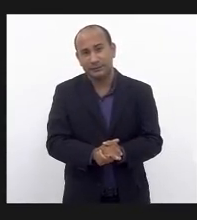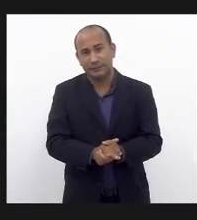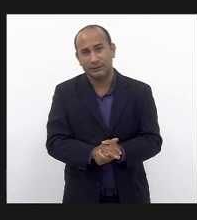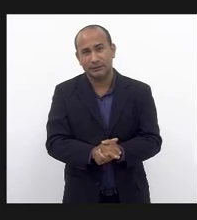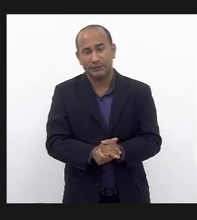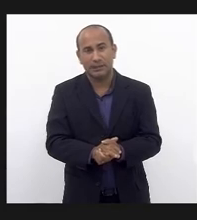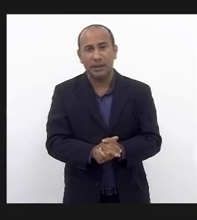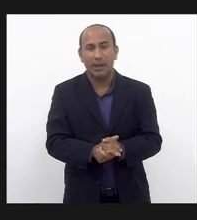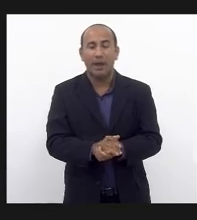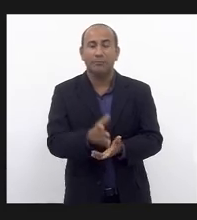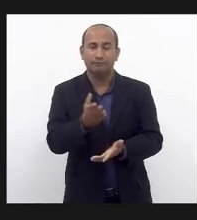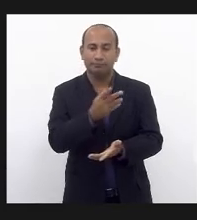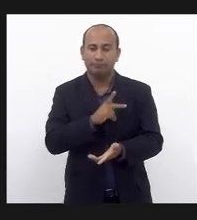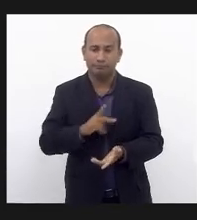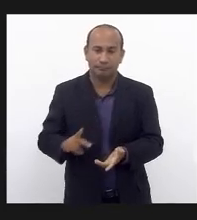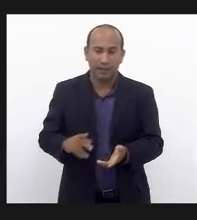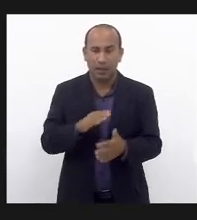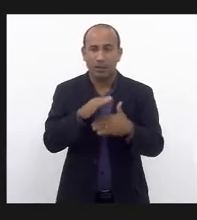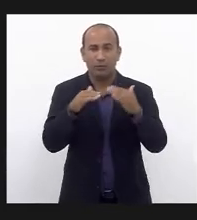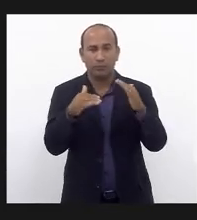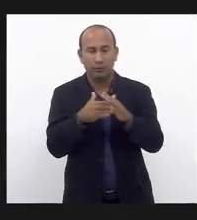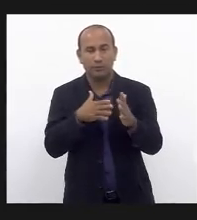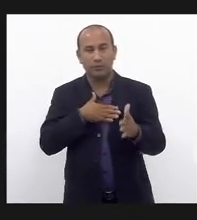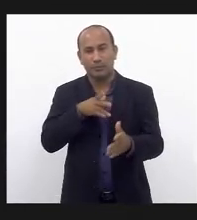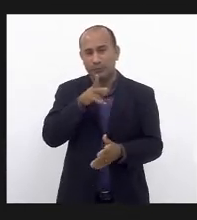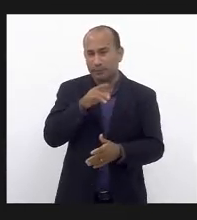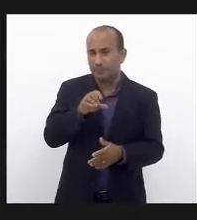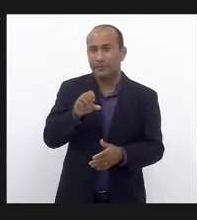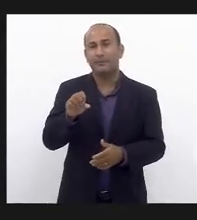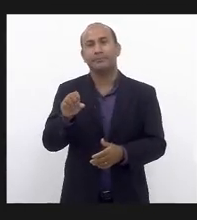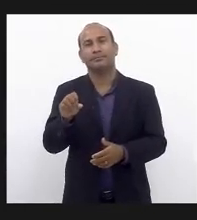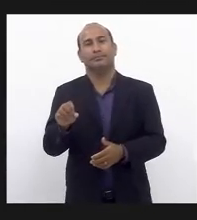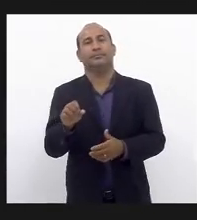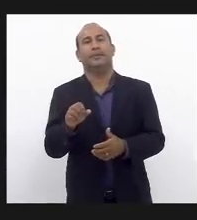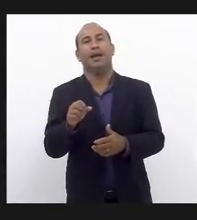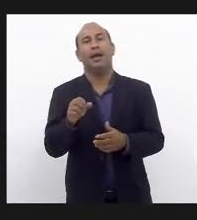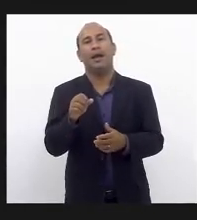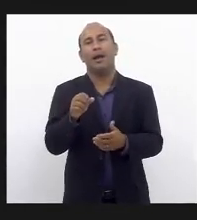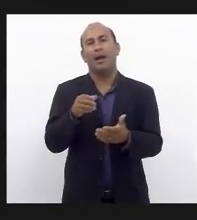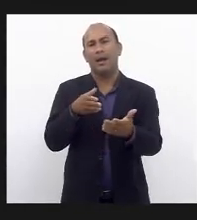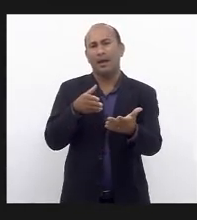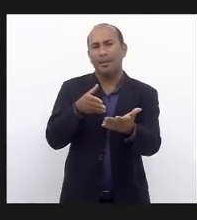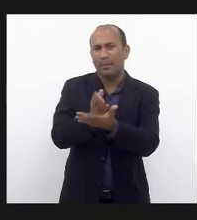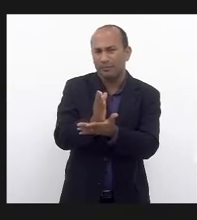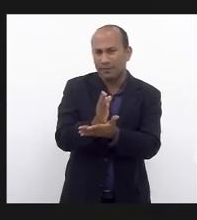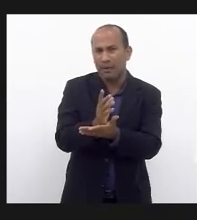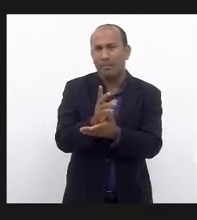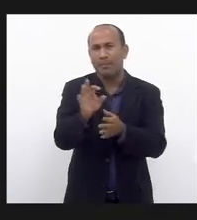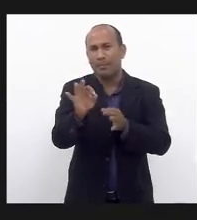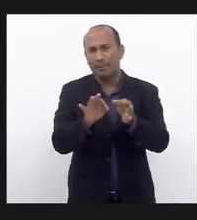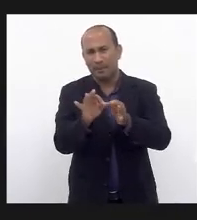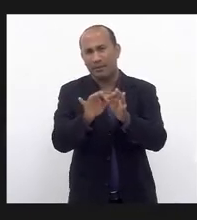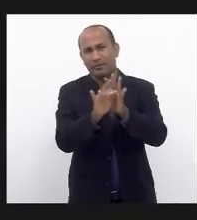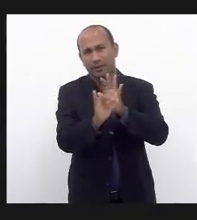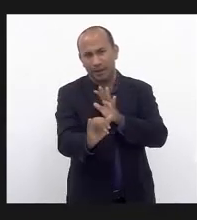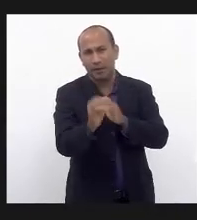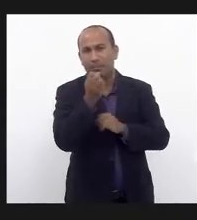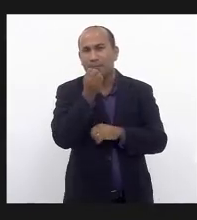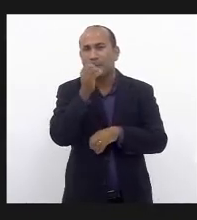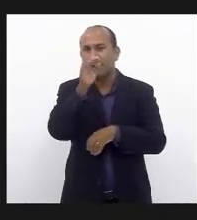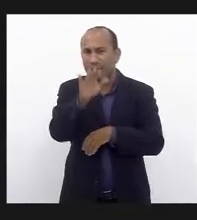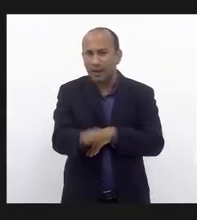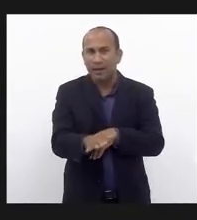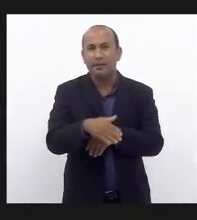a Vossa Excelência, a todos os meus pares, mais uma vez, pela aprovação do meu projeto de lei. Uma boa